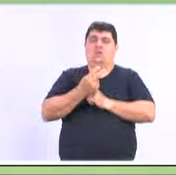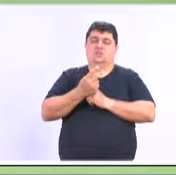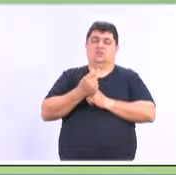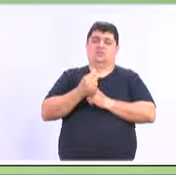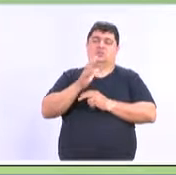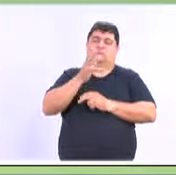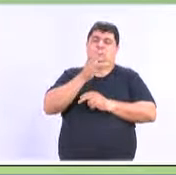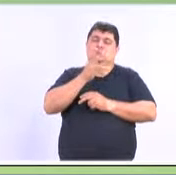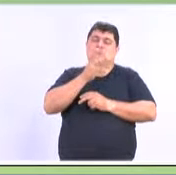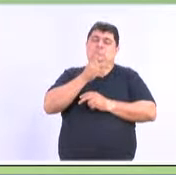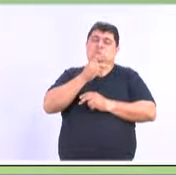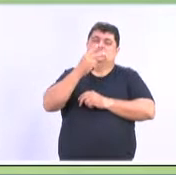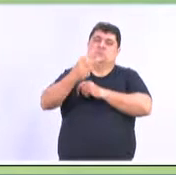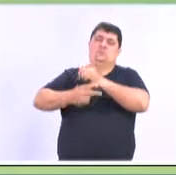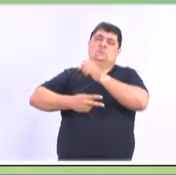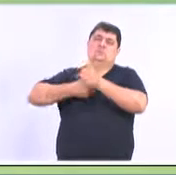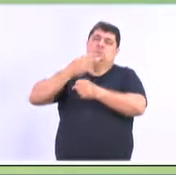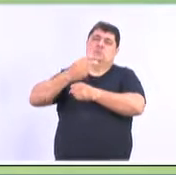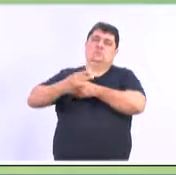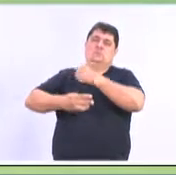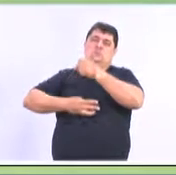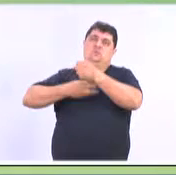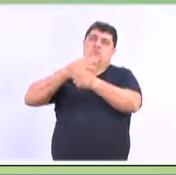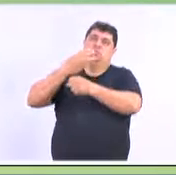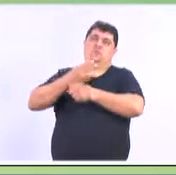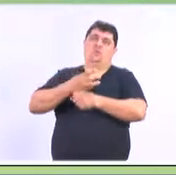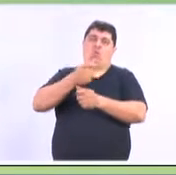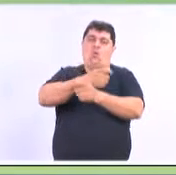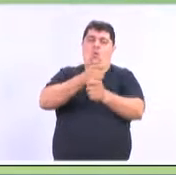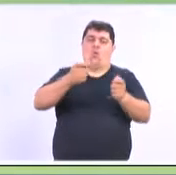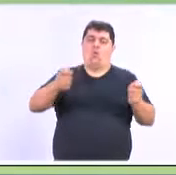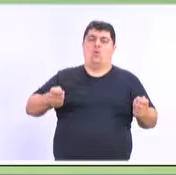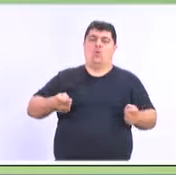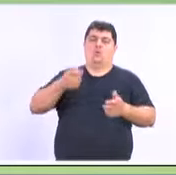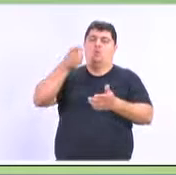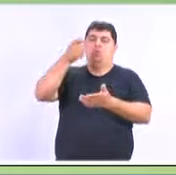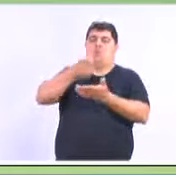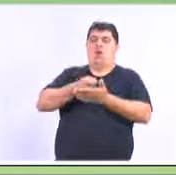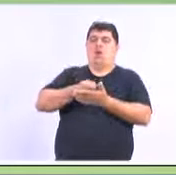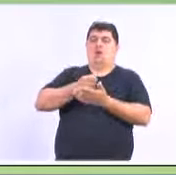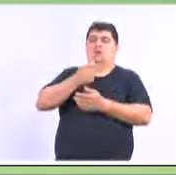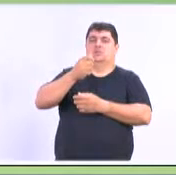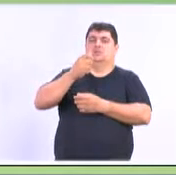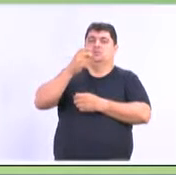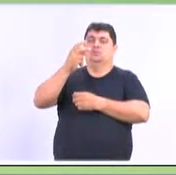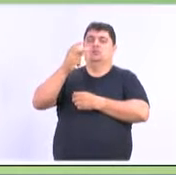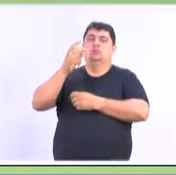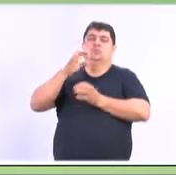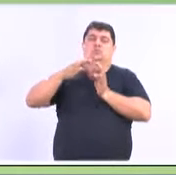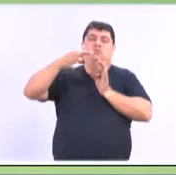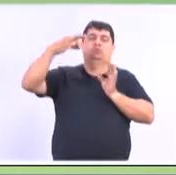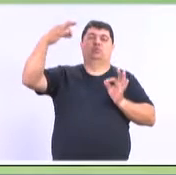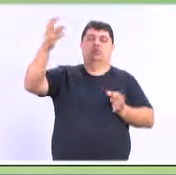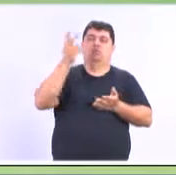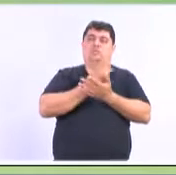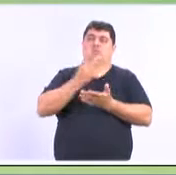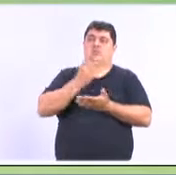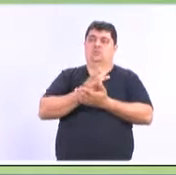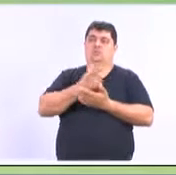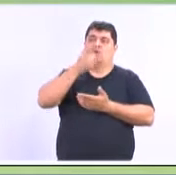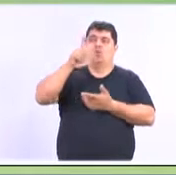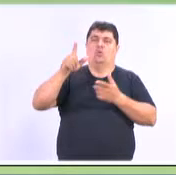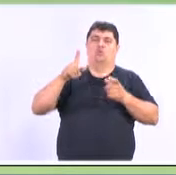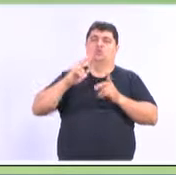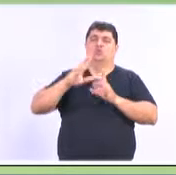prazo, né? Contas a pagar a longo prazo, obrigações sociais e tributárias a longo prazo e outros passivos